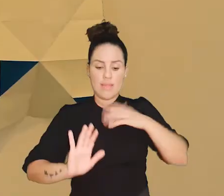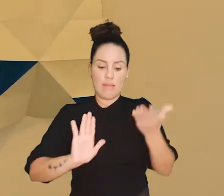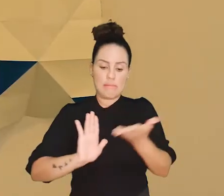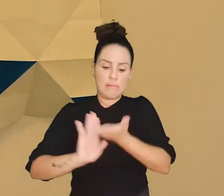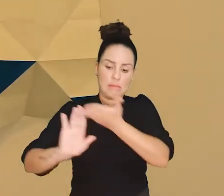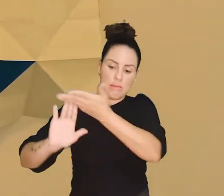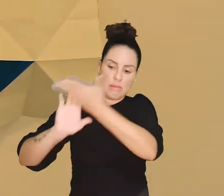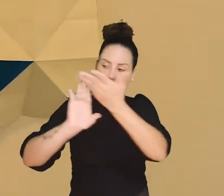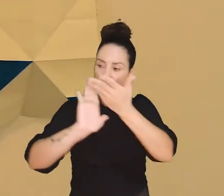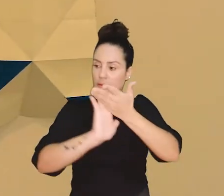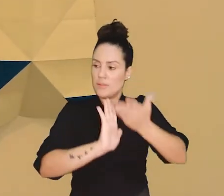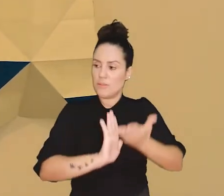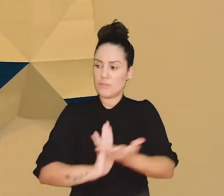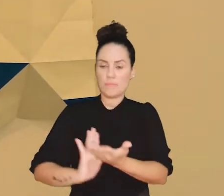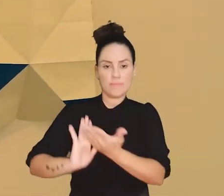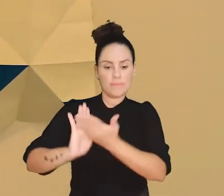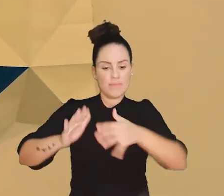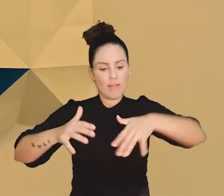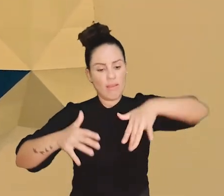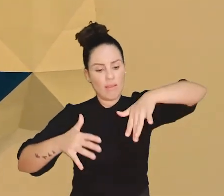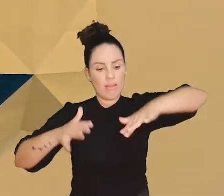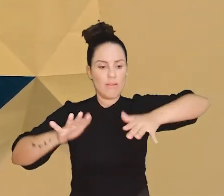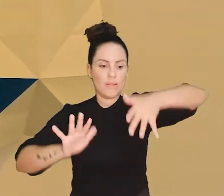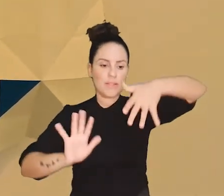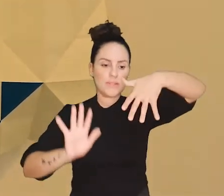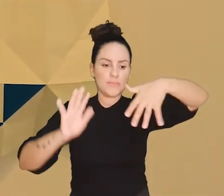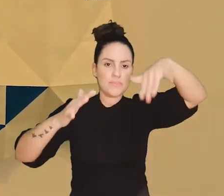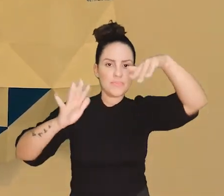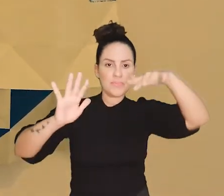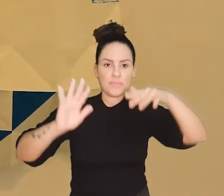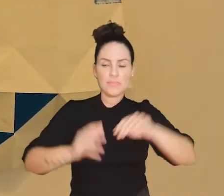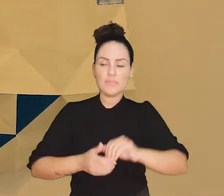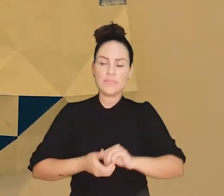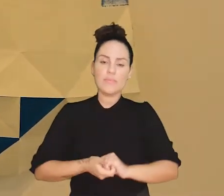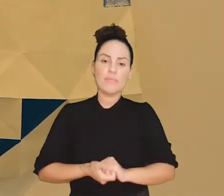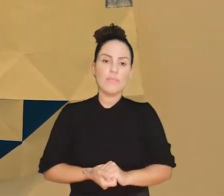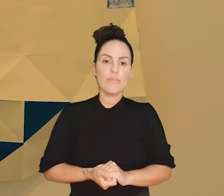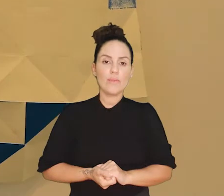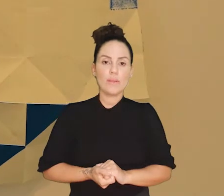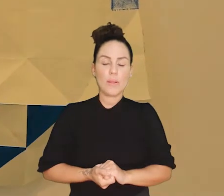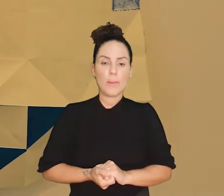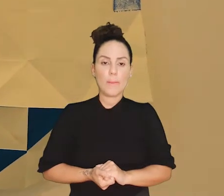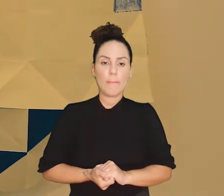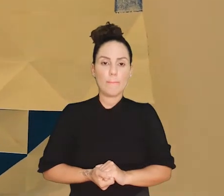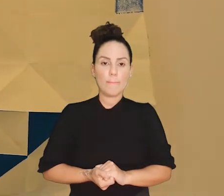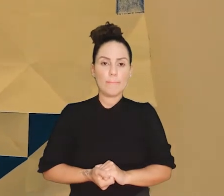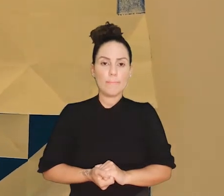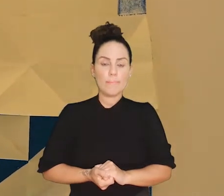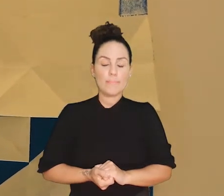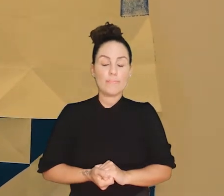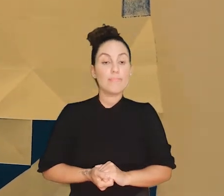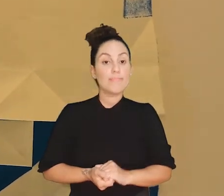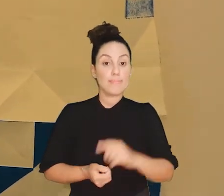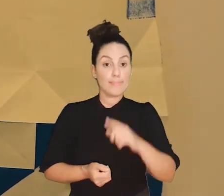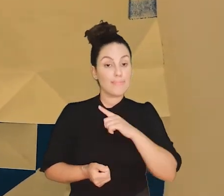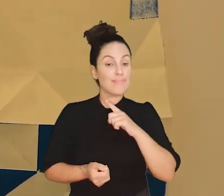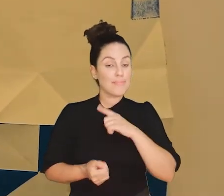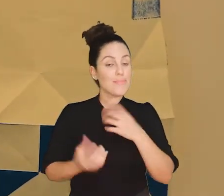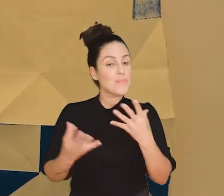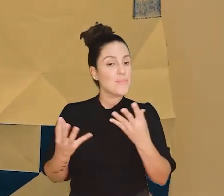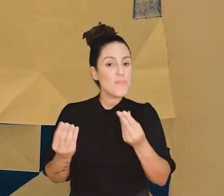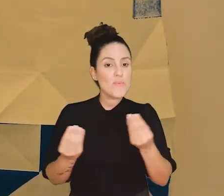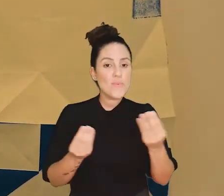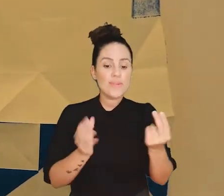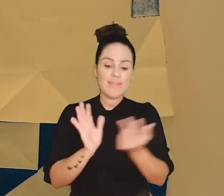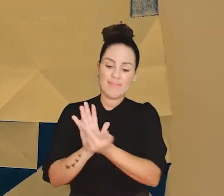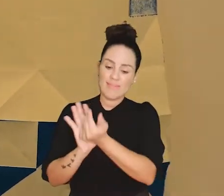impressas gerem imagens que estão no revés do papel, na sua bidimensionalidade e também